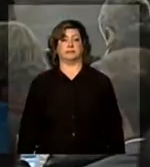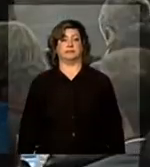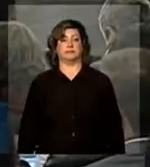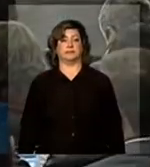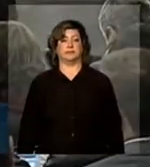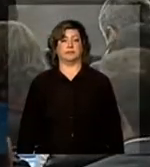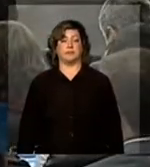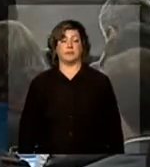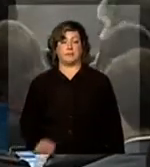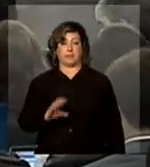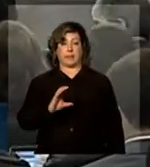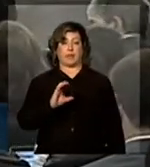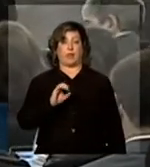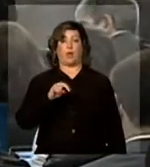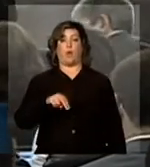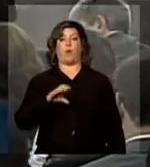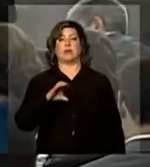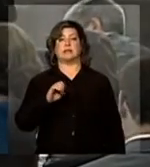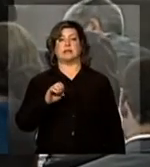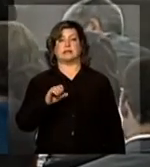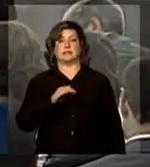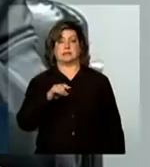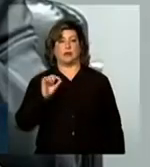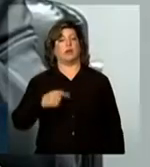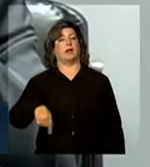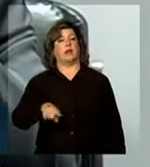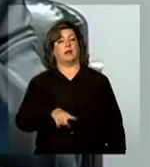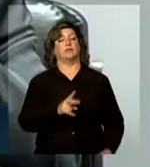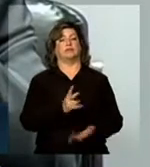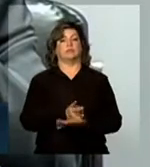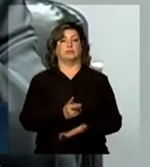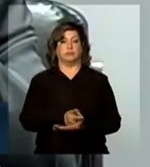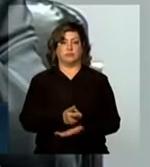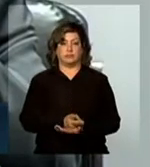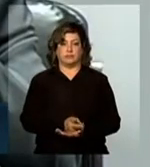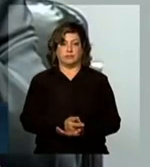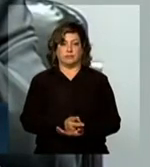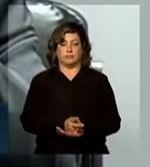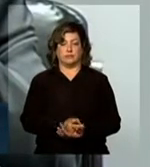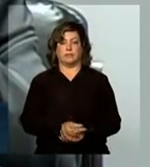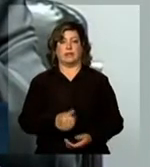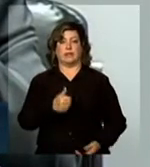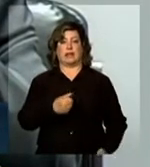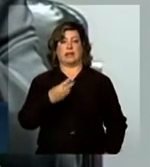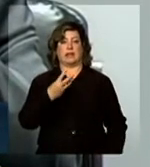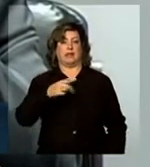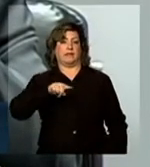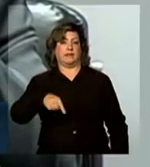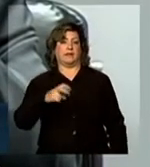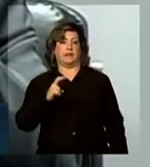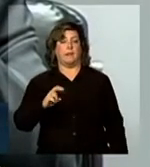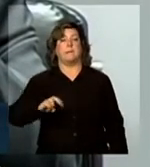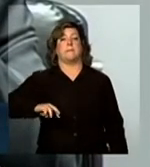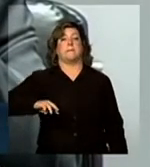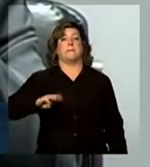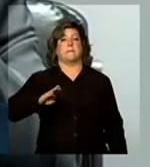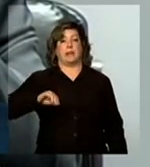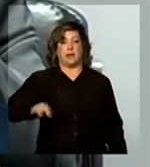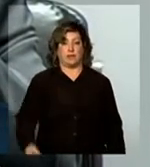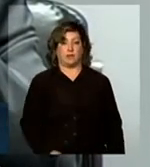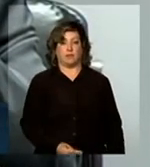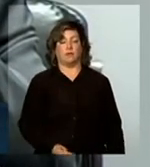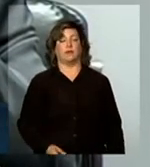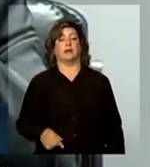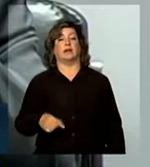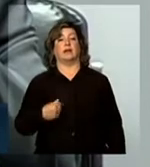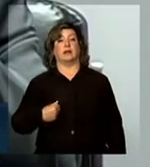As concessões elas foram mantidas em 13,5 bilhões. E